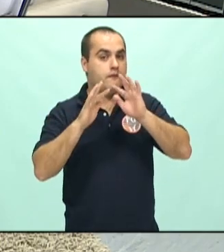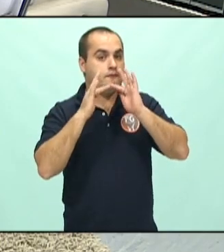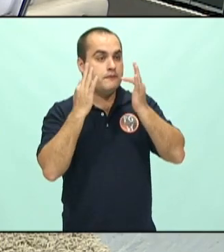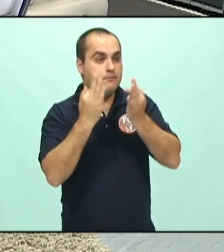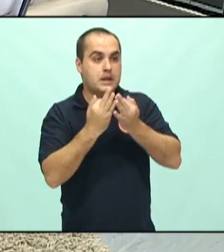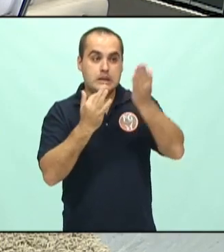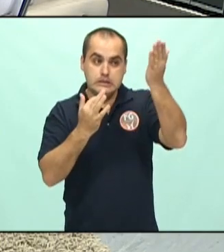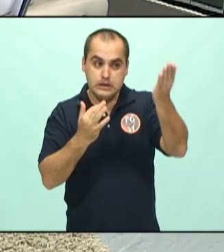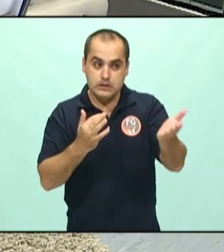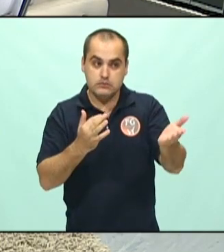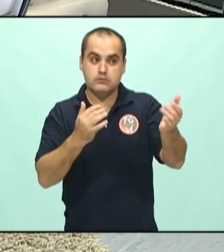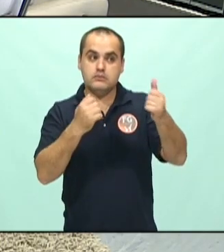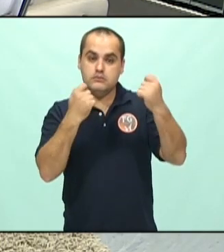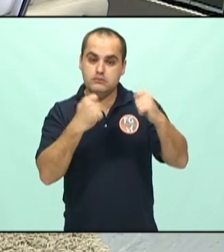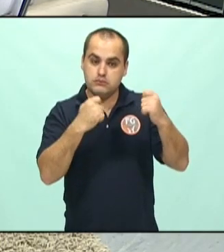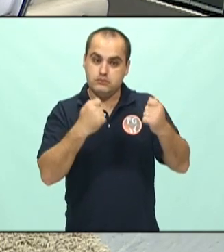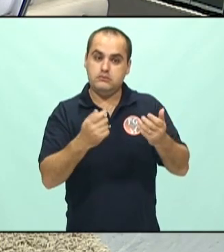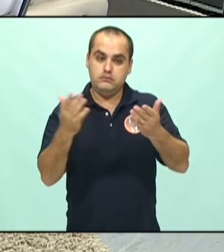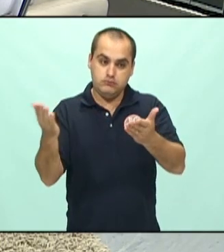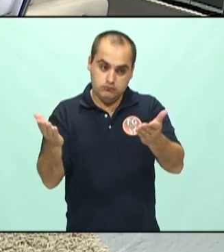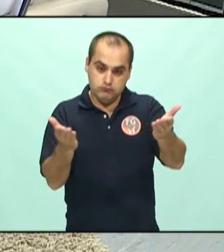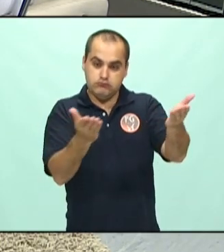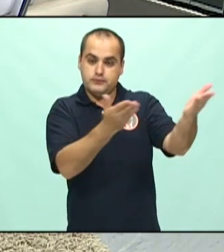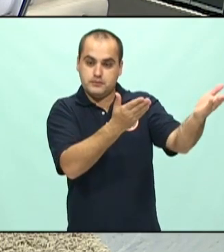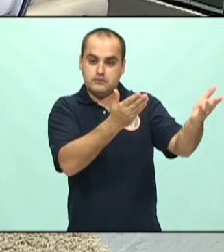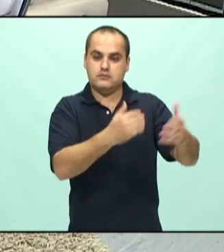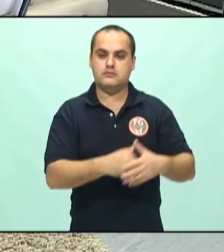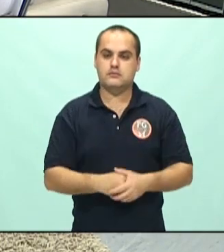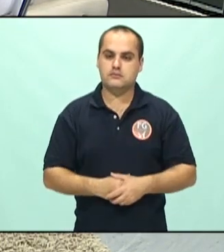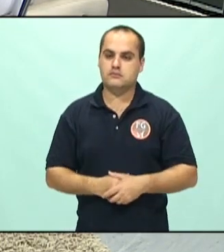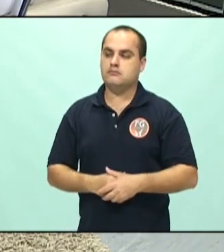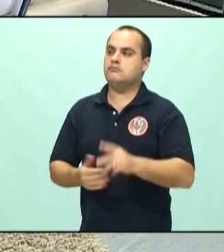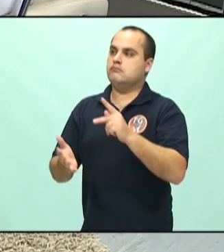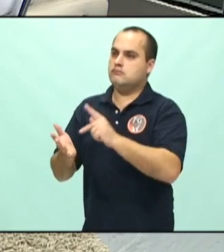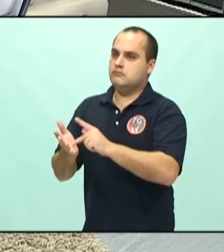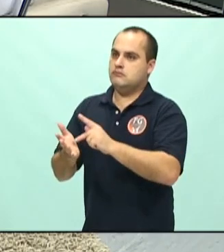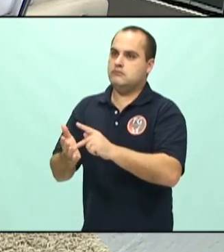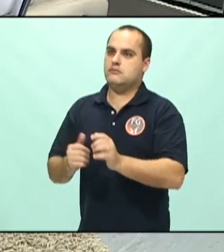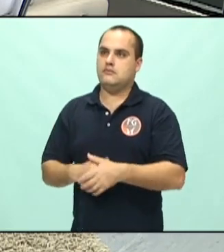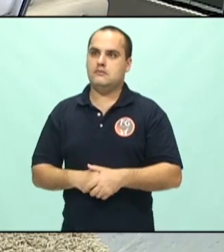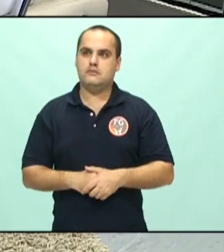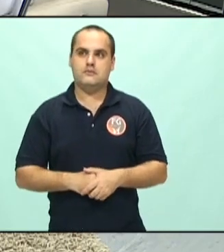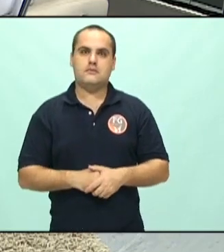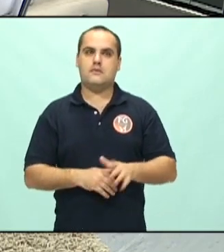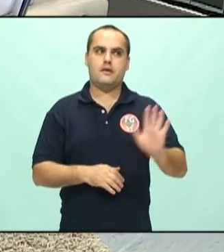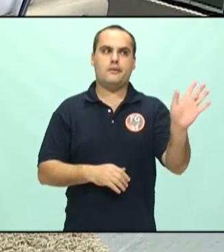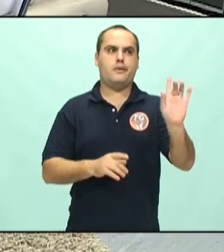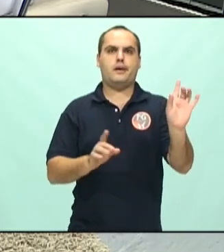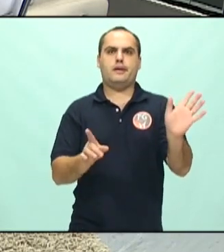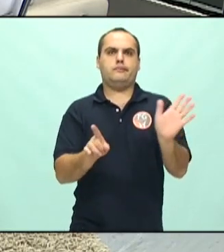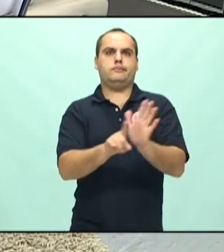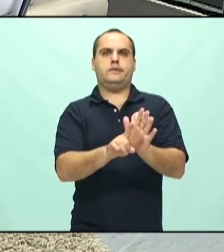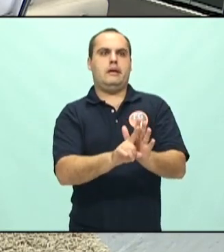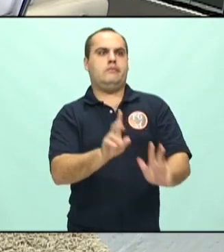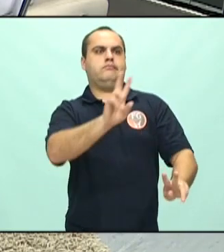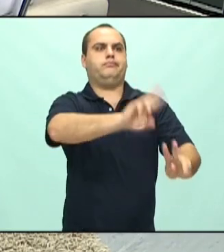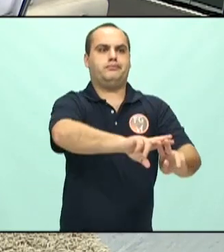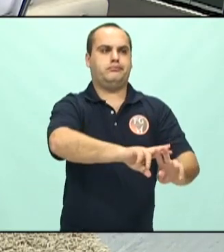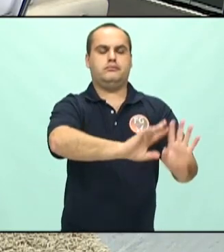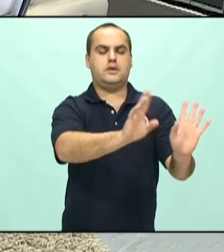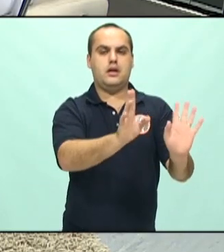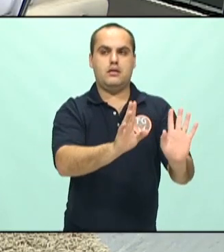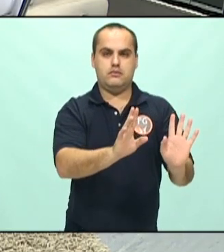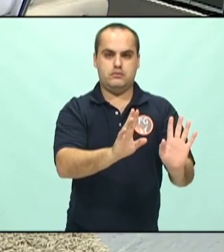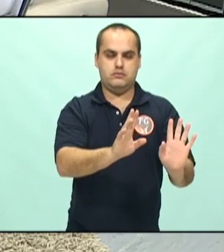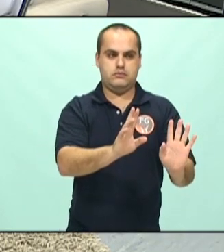tal então por favor tenha a bondade ea fé não carlos antônio não é não é pegar chegar a aprender prestaremos é hoje